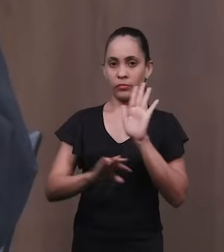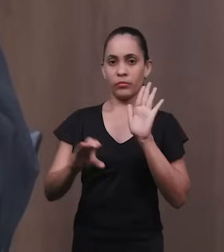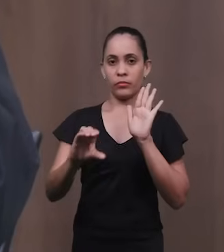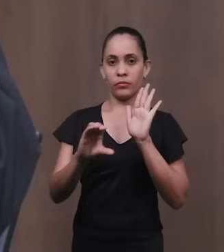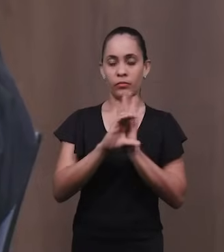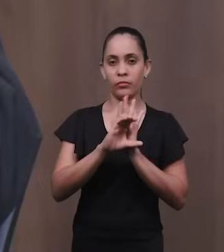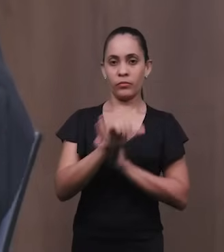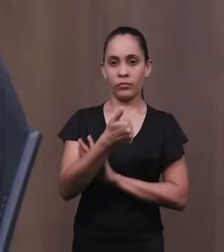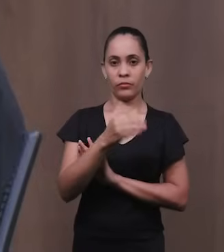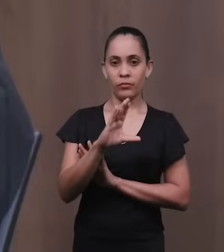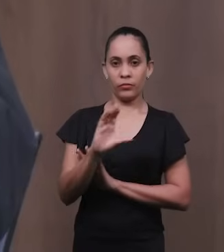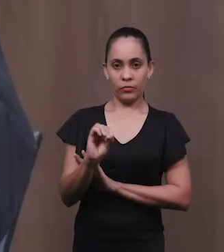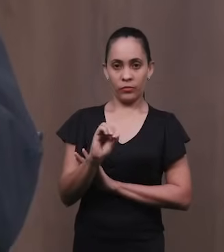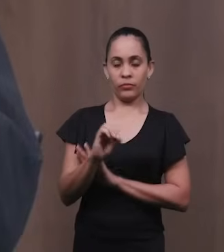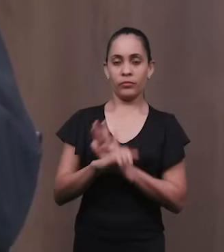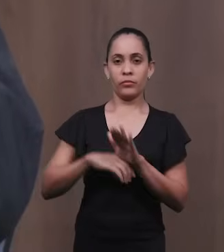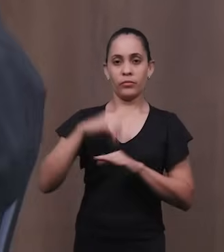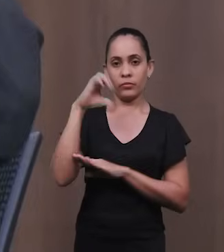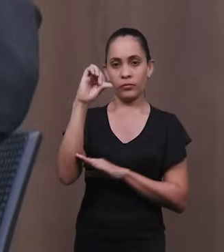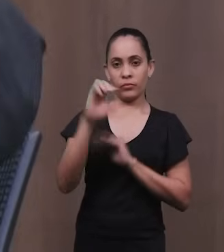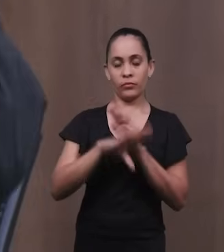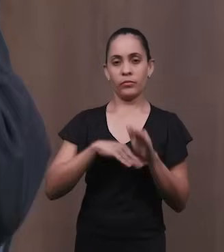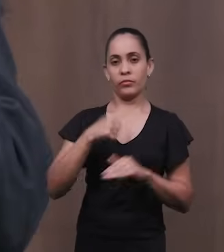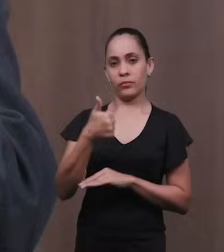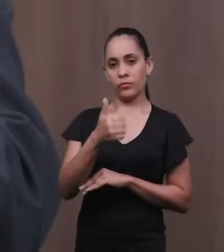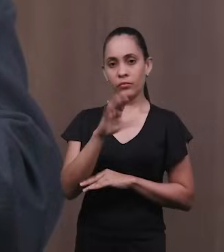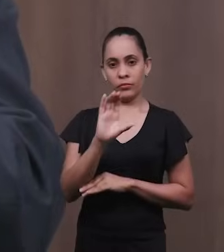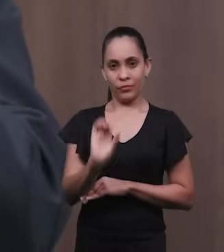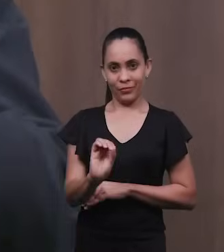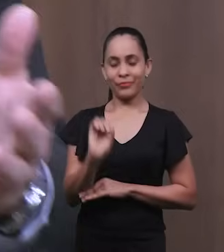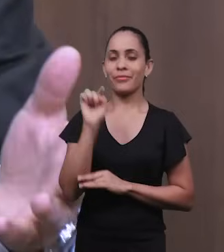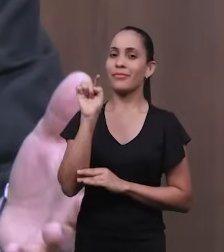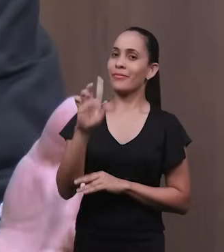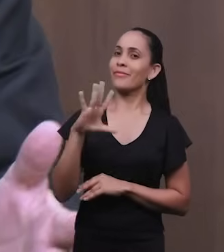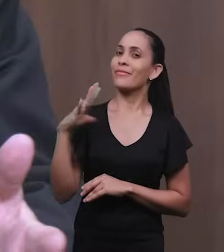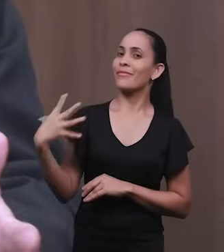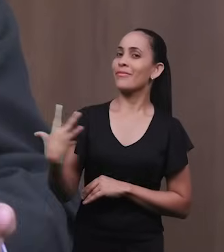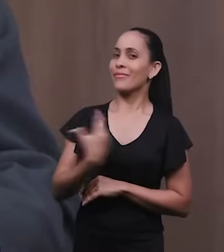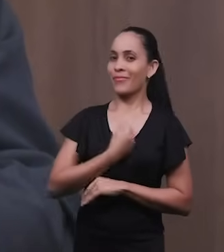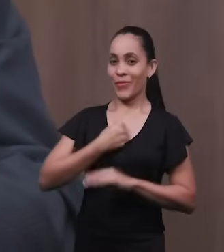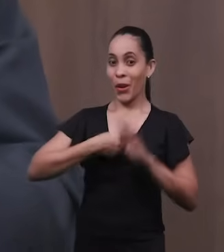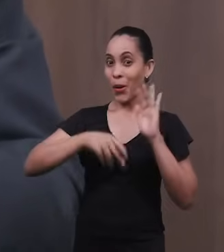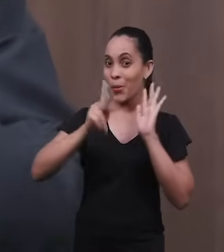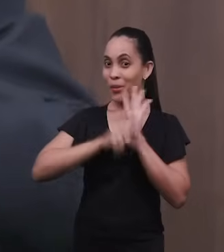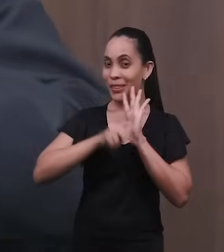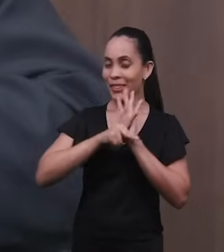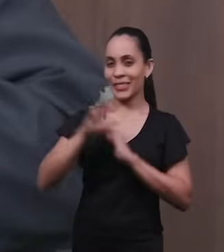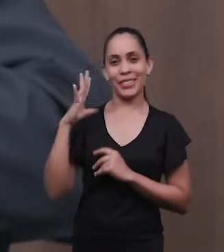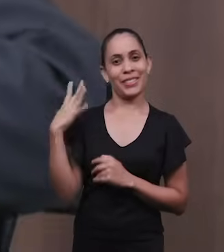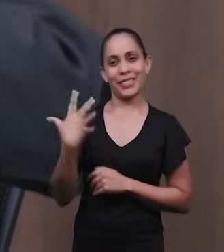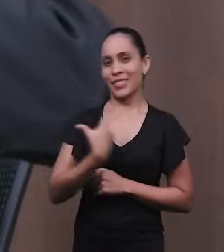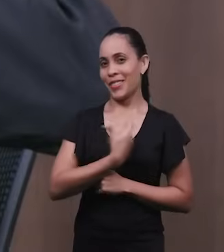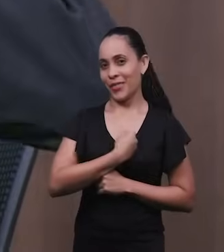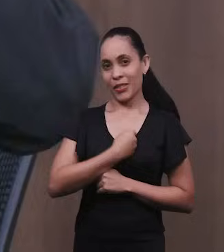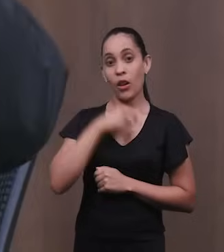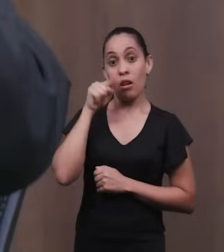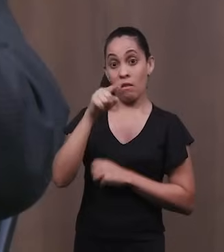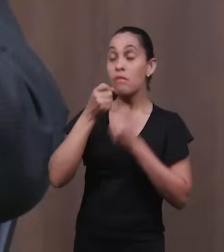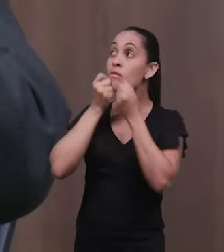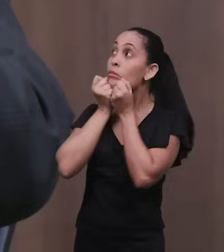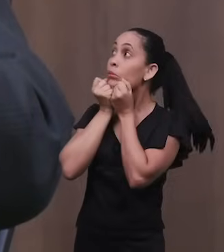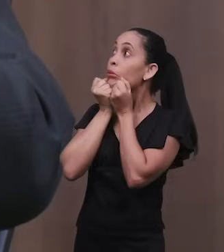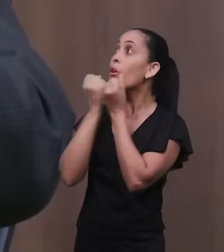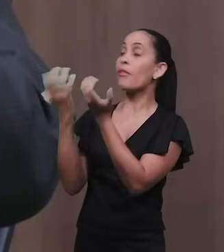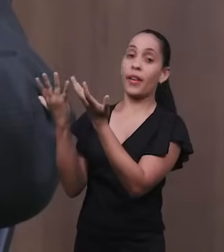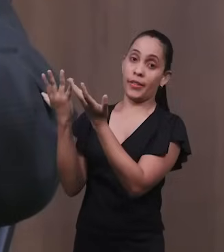Romanos 10, 9 e 10, ele tem o plano de salvação completo. Glória a Deus. Para a pessoa ali